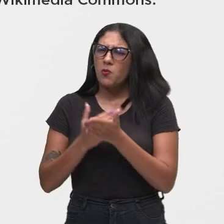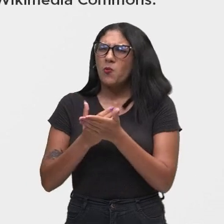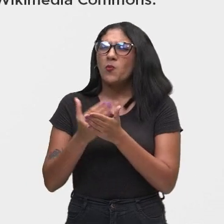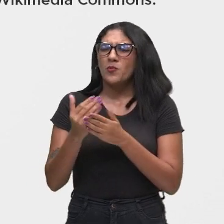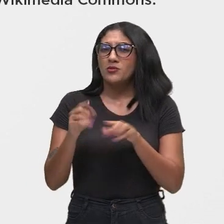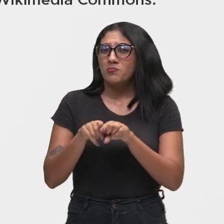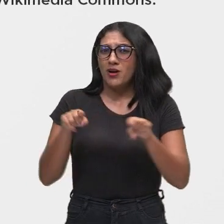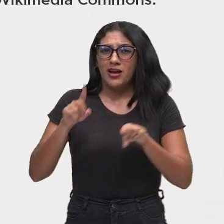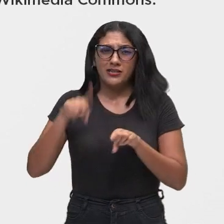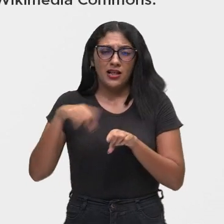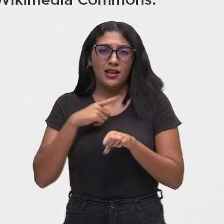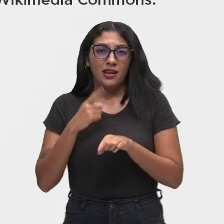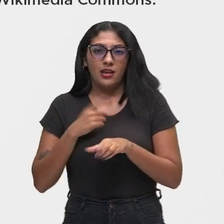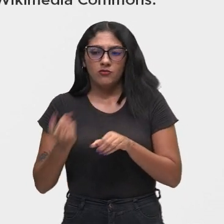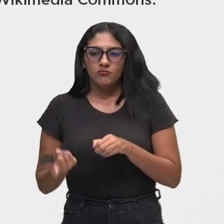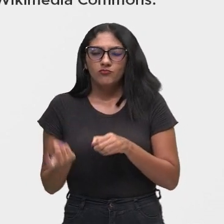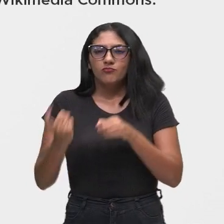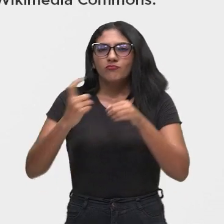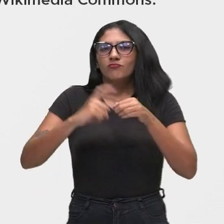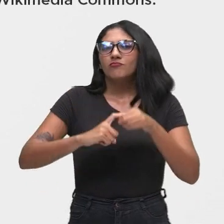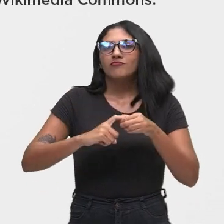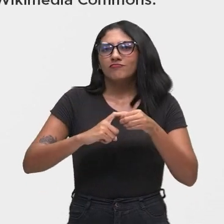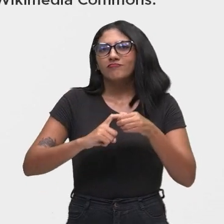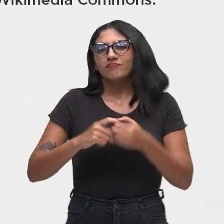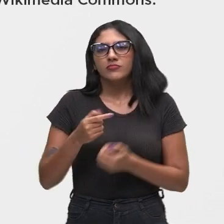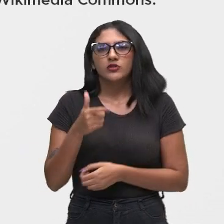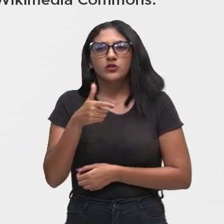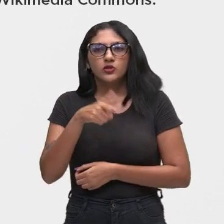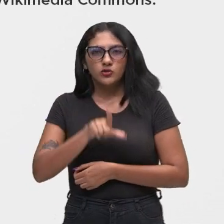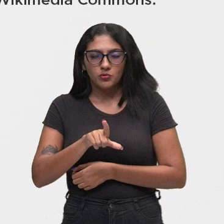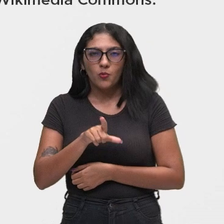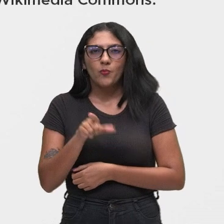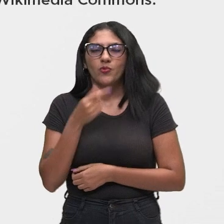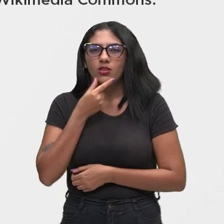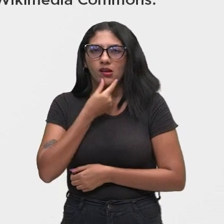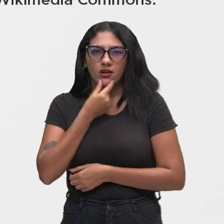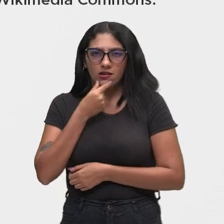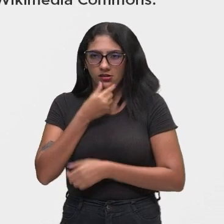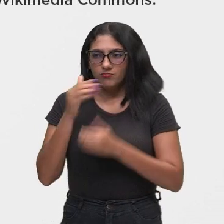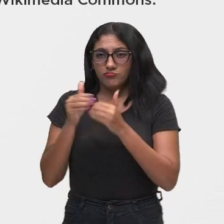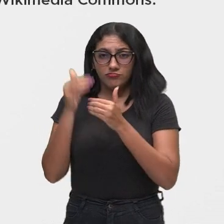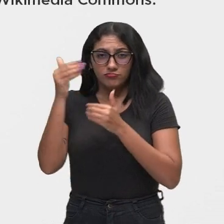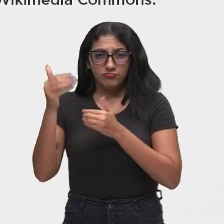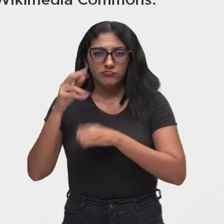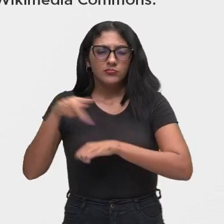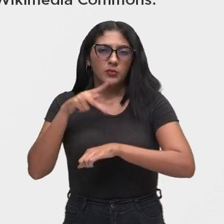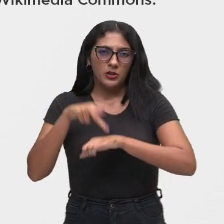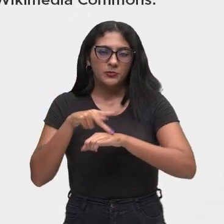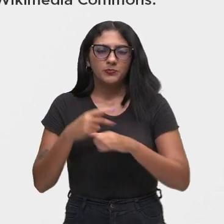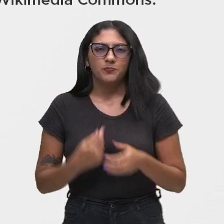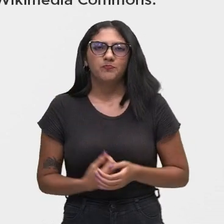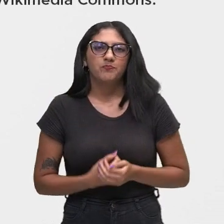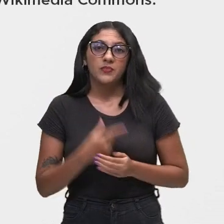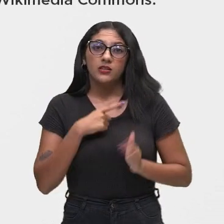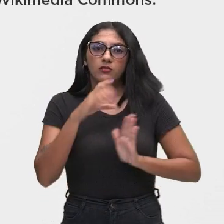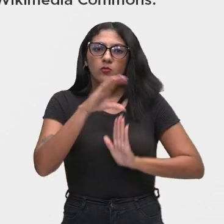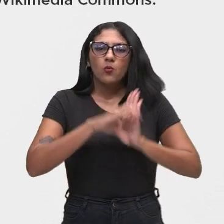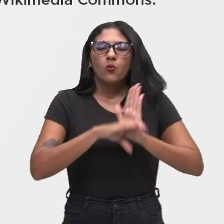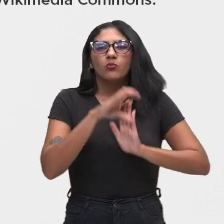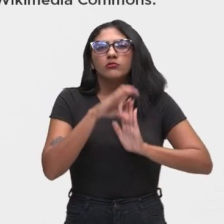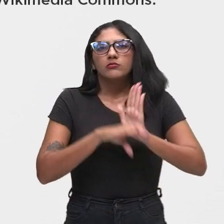retornou aí durante a Revolução Industrial na Inglaterra, né? E o seu conceito veio à